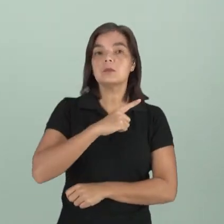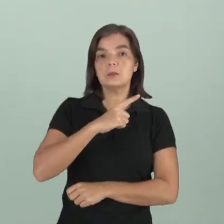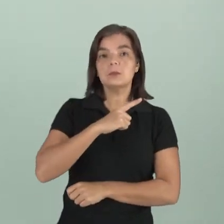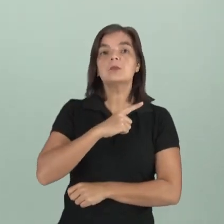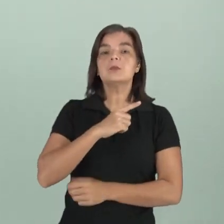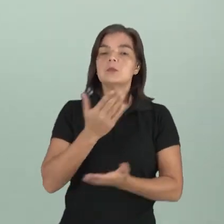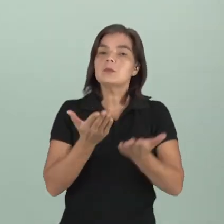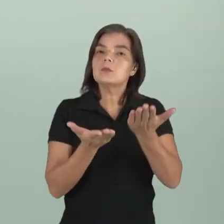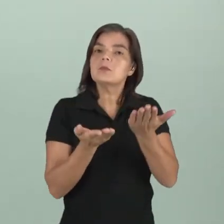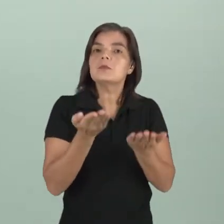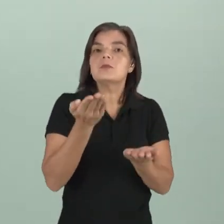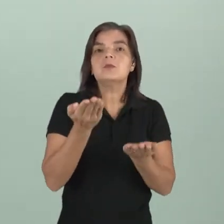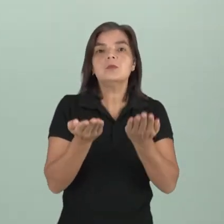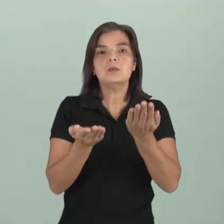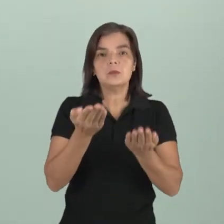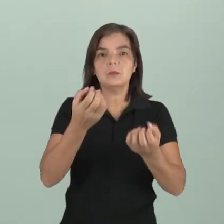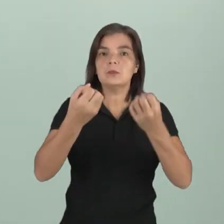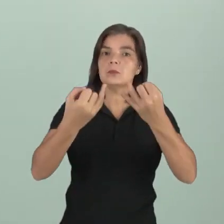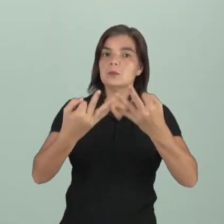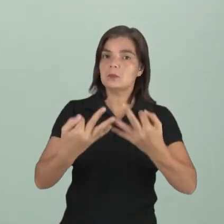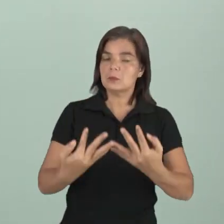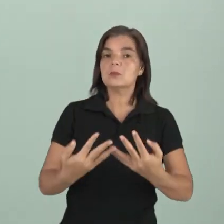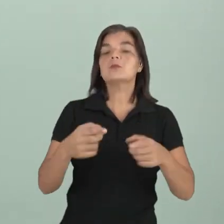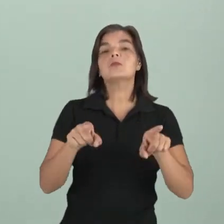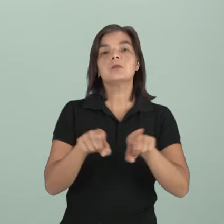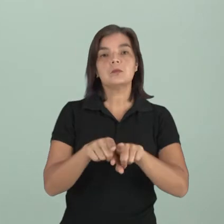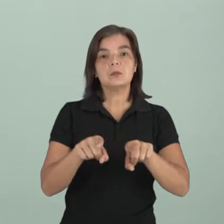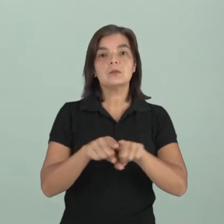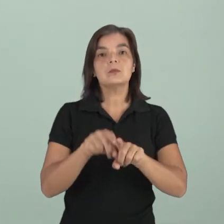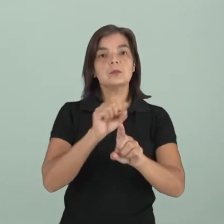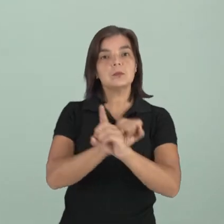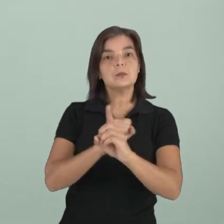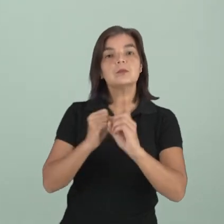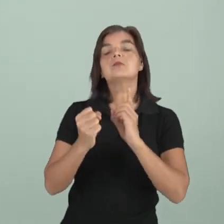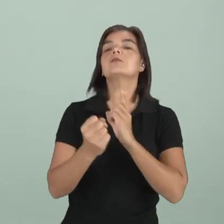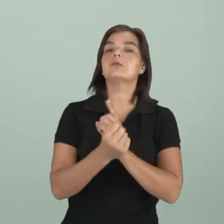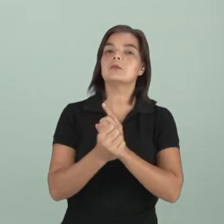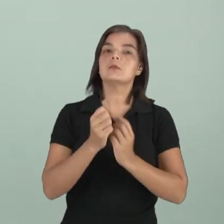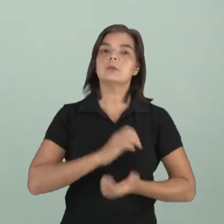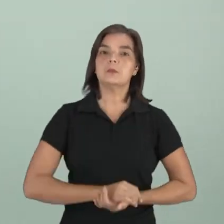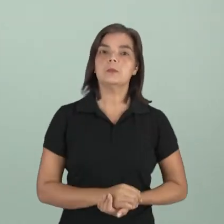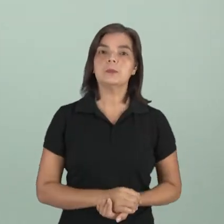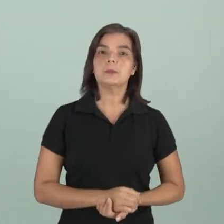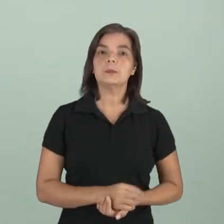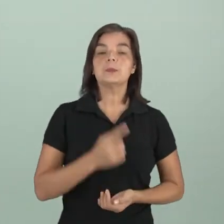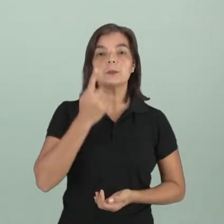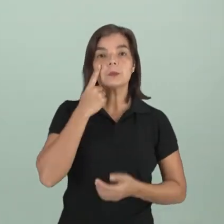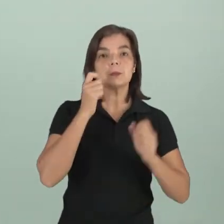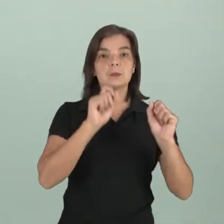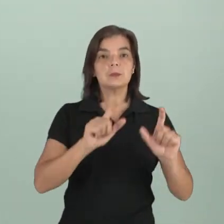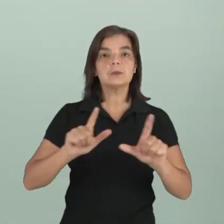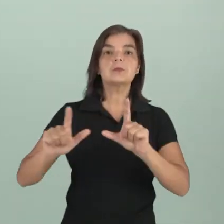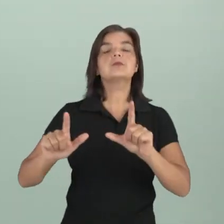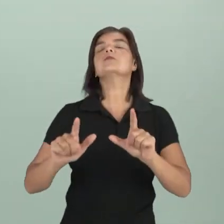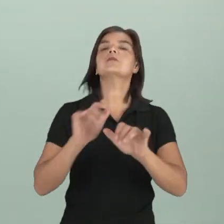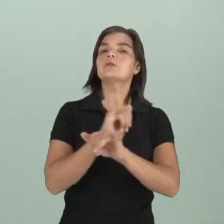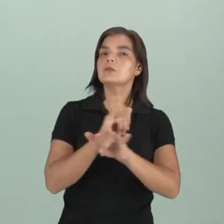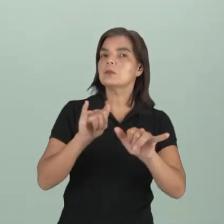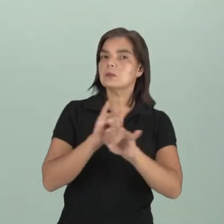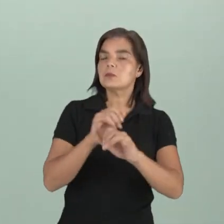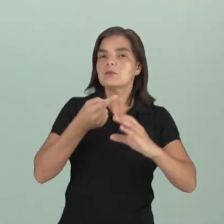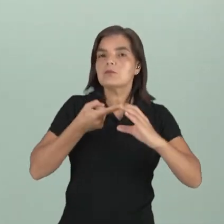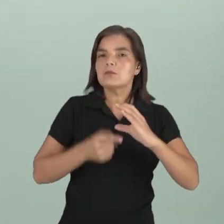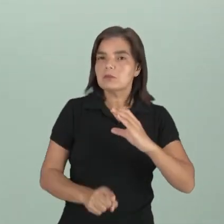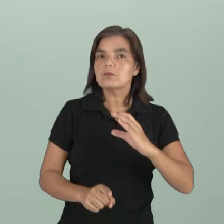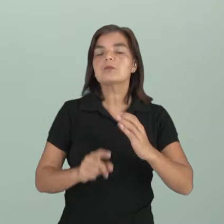um equilíbrio no que diz respeito às questões sociais. Vamos avançar para que as informações